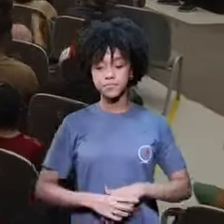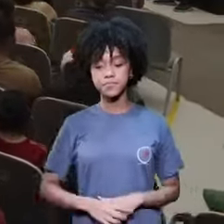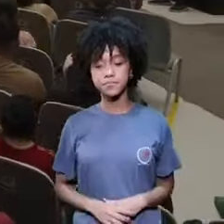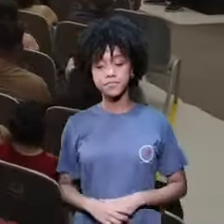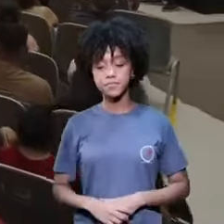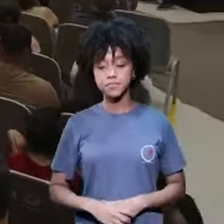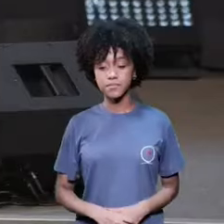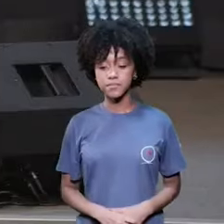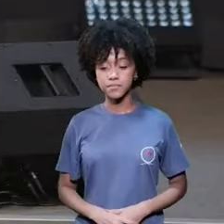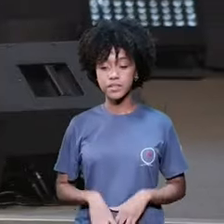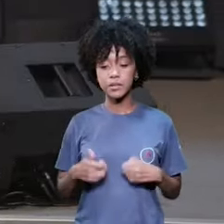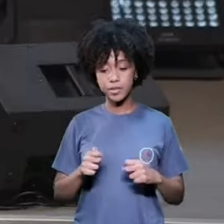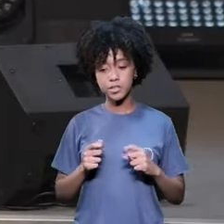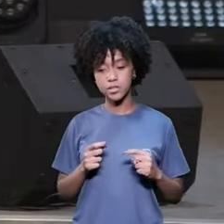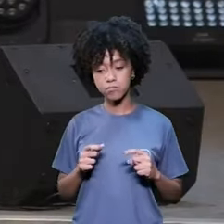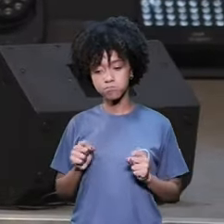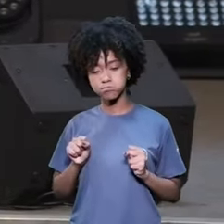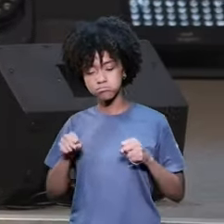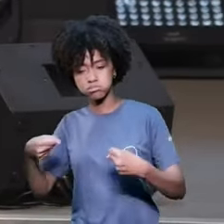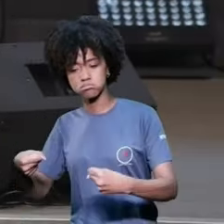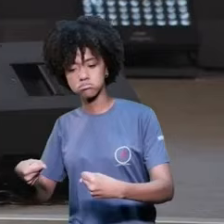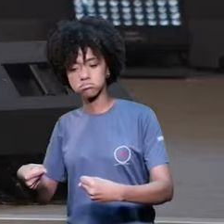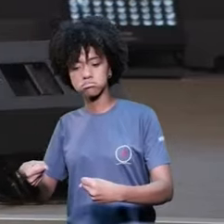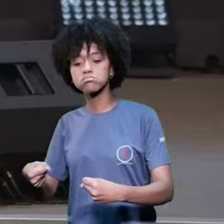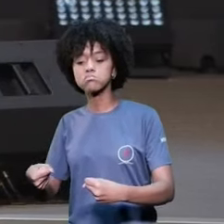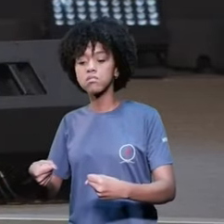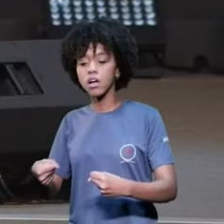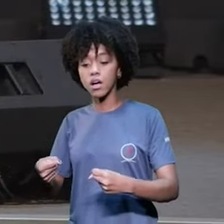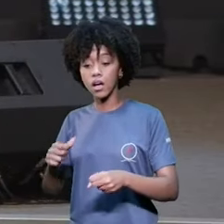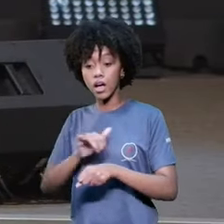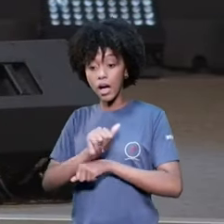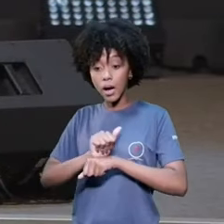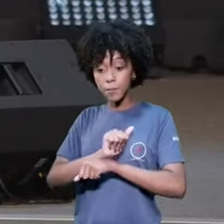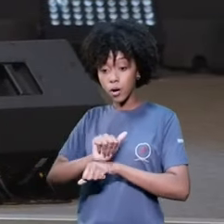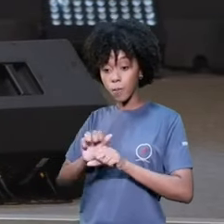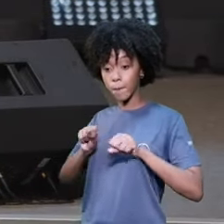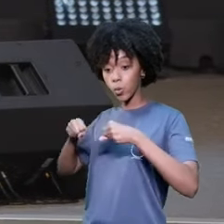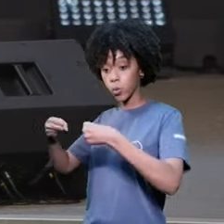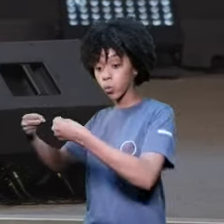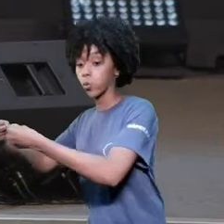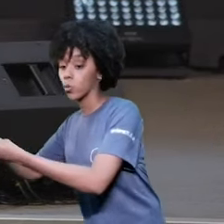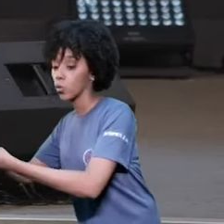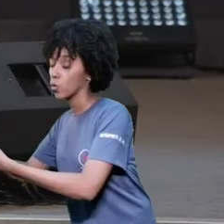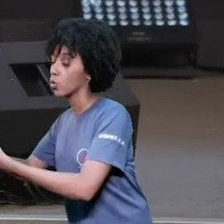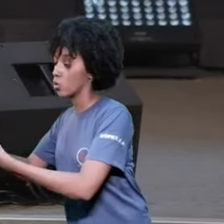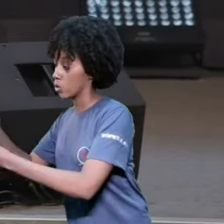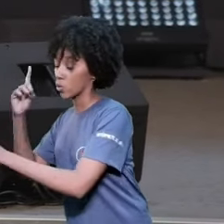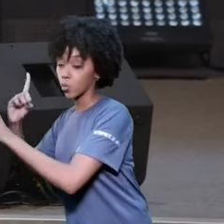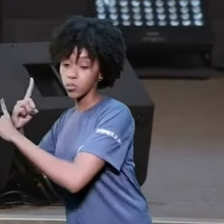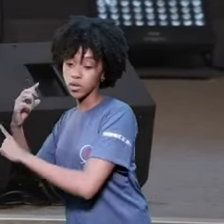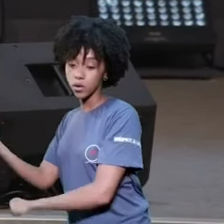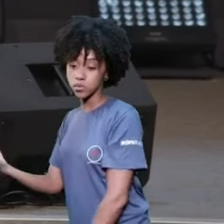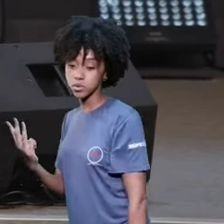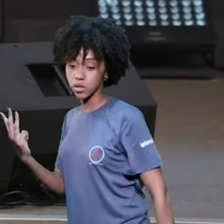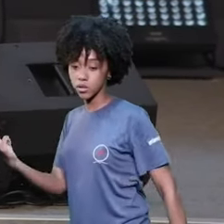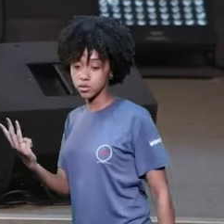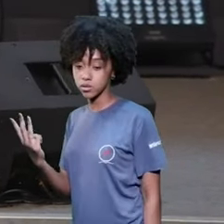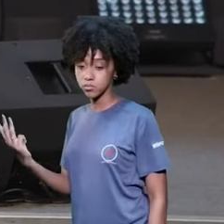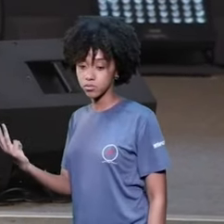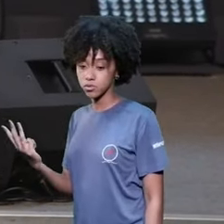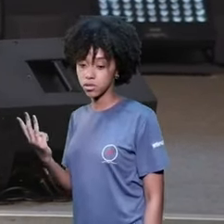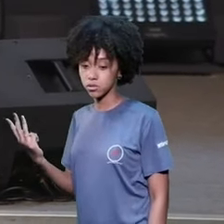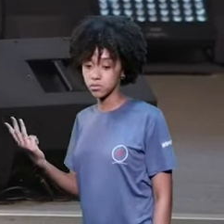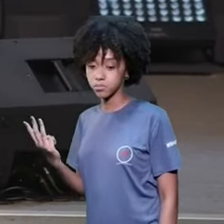Mas tem que correr para cima. Abraão sai correndo. Eu também correria na condição que ele estava. É claro que eu ia